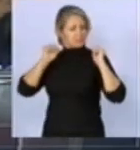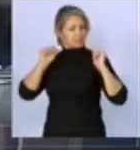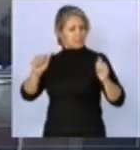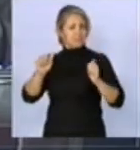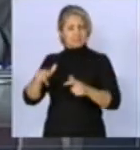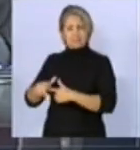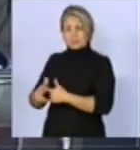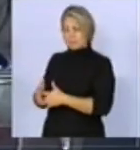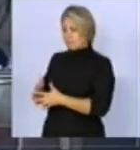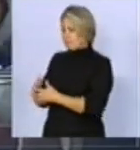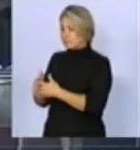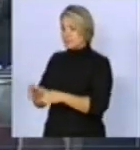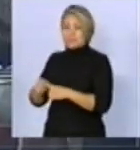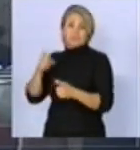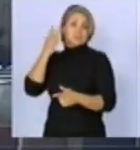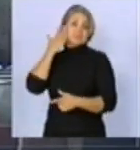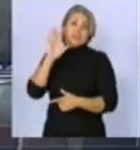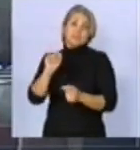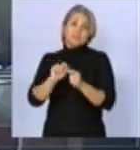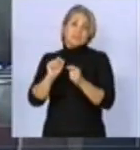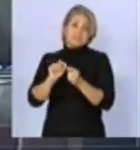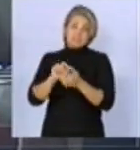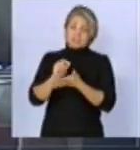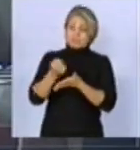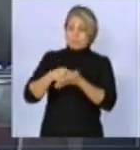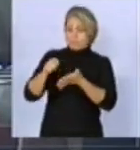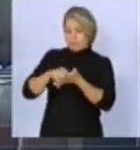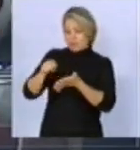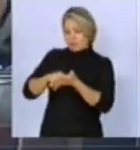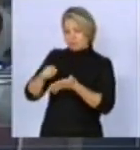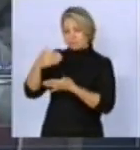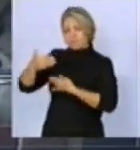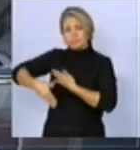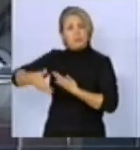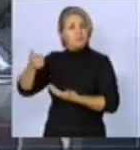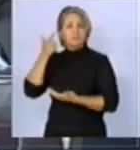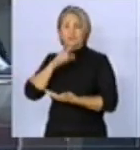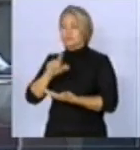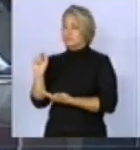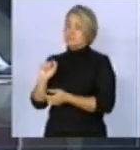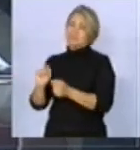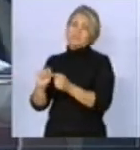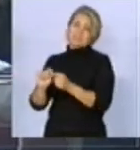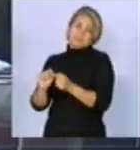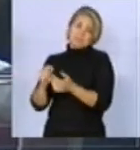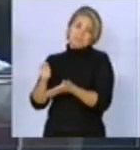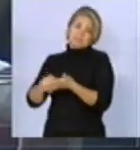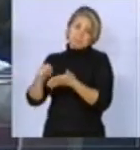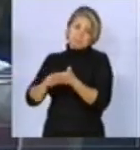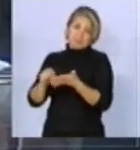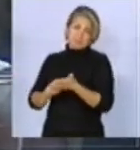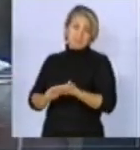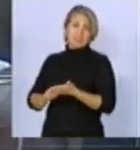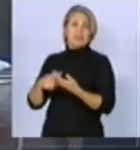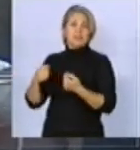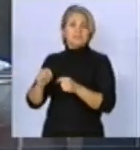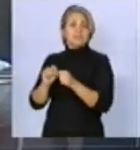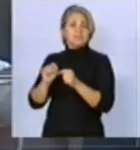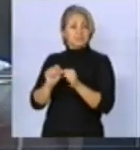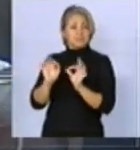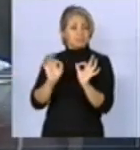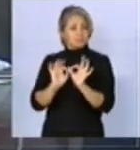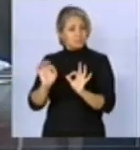máquina mas não sabe fazer aquela prova dos sinais é aquela de marcar X Ele não sabe é um problema Seríssimo Então aí tem que fazer com que